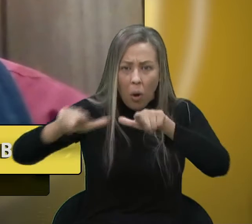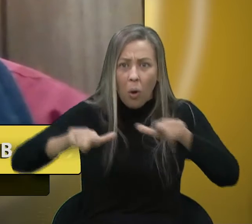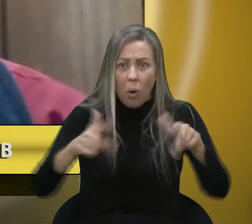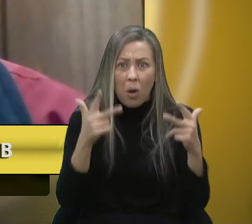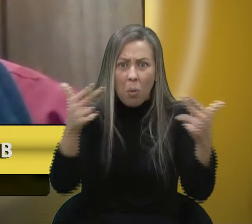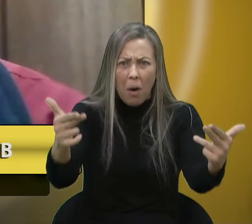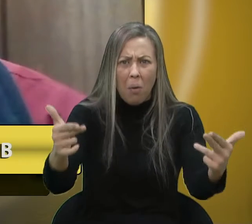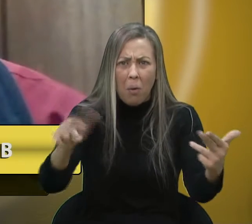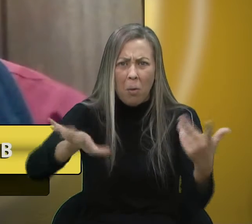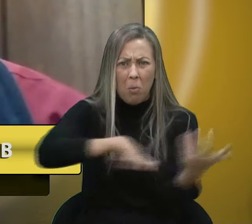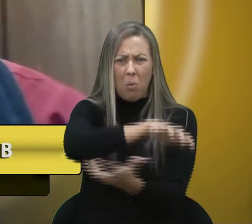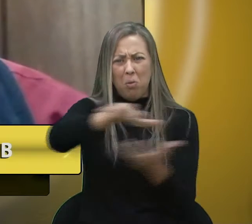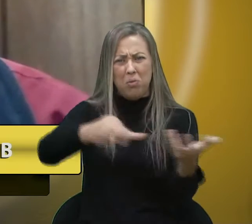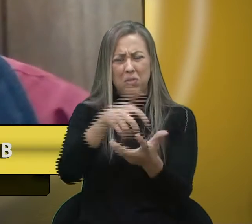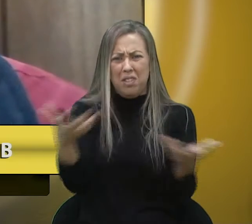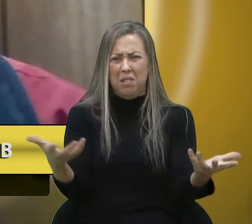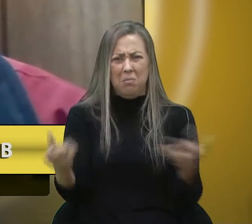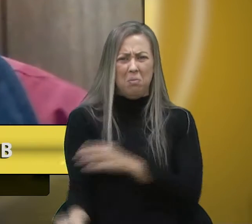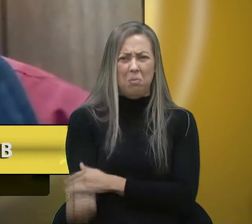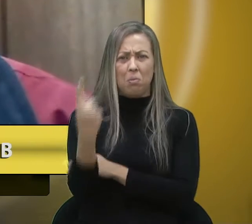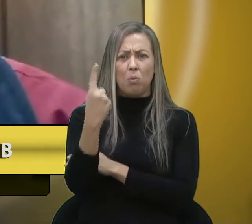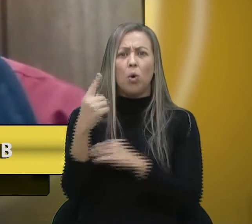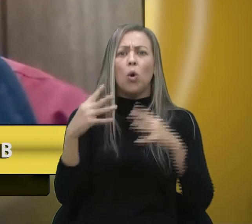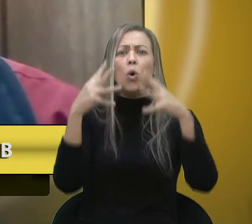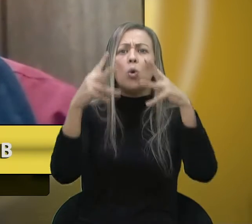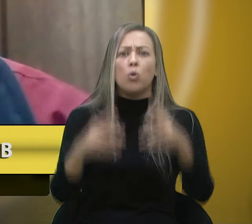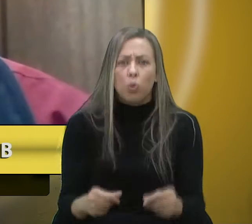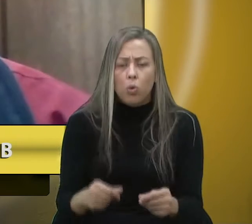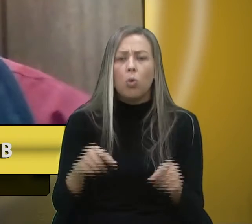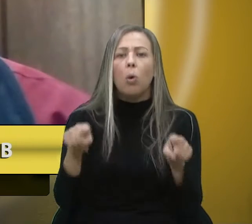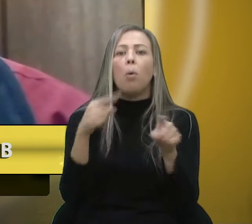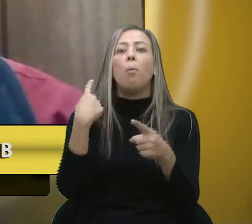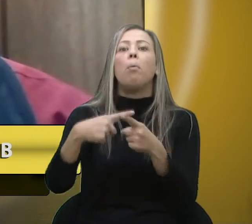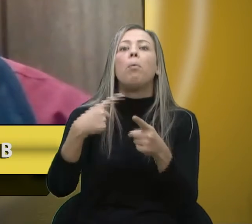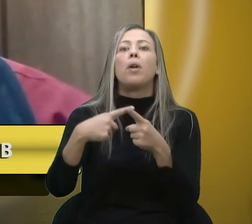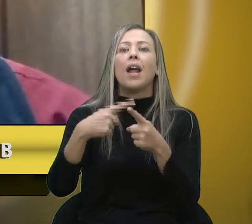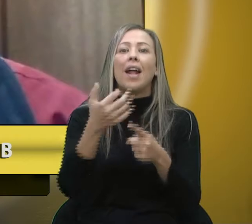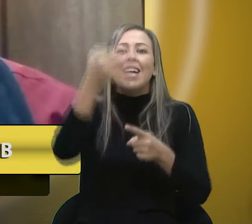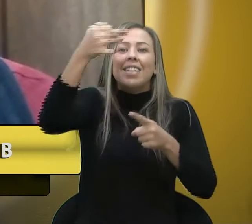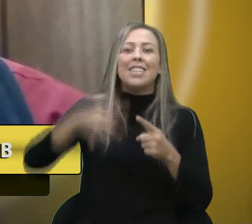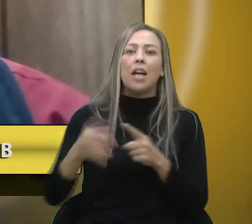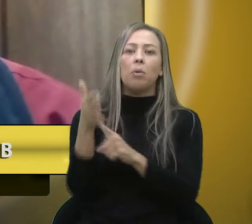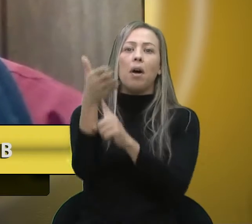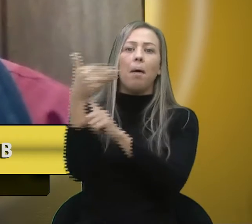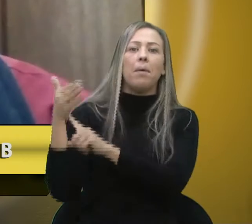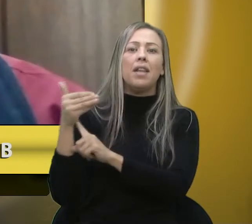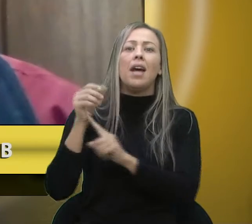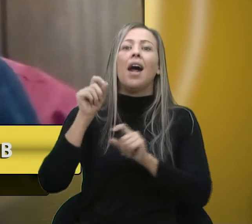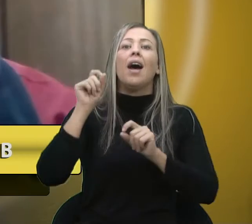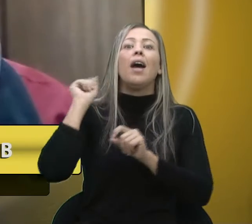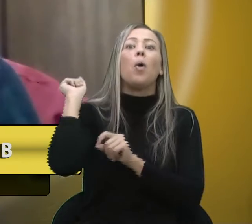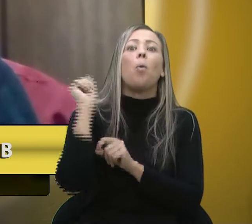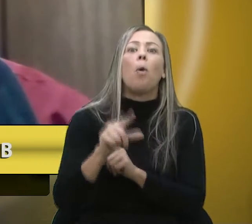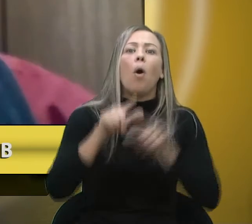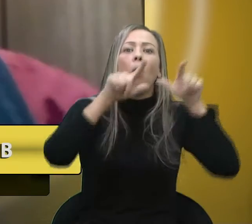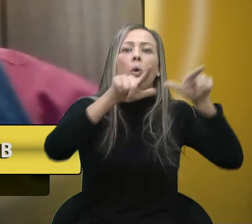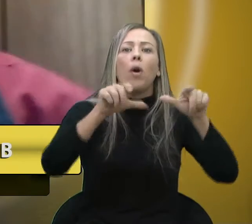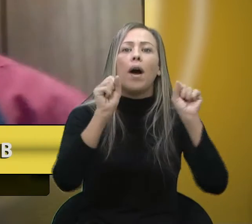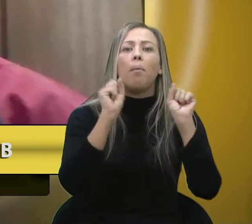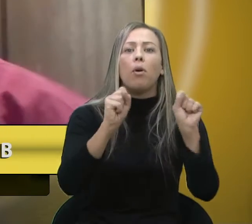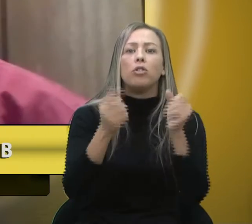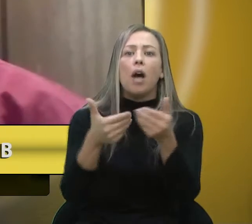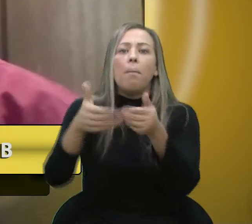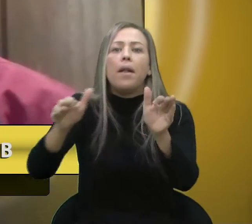causado. Tudo por causa da salvaguarda e dessa indefinição da cogestão em alguns setores e outros